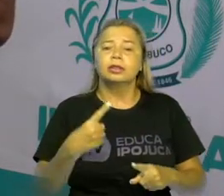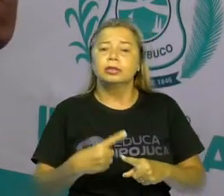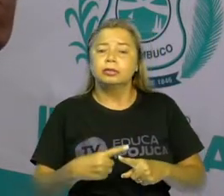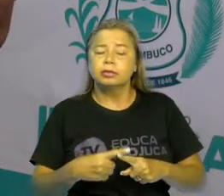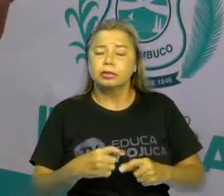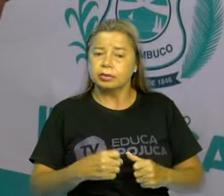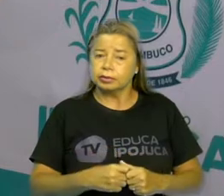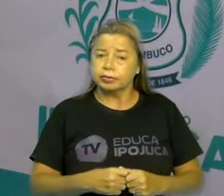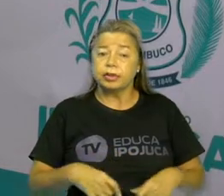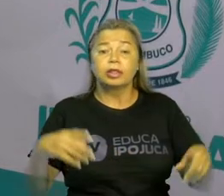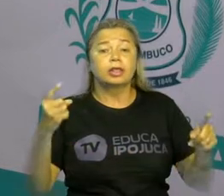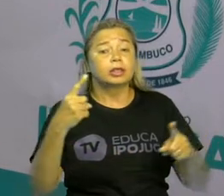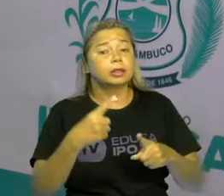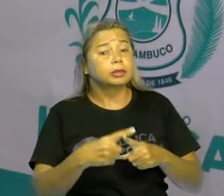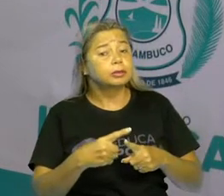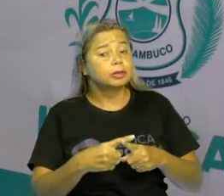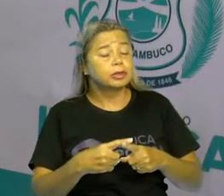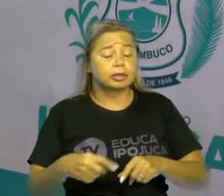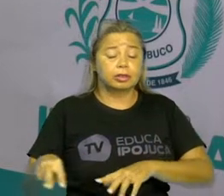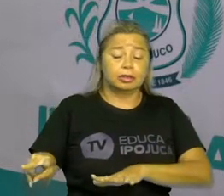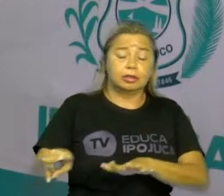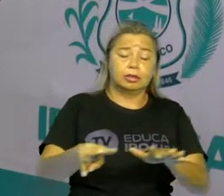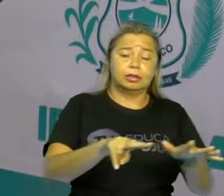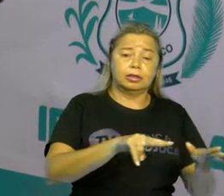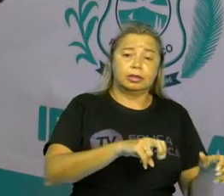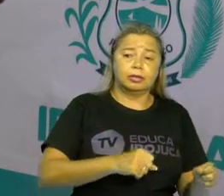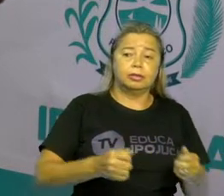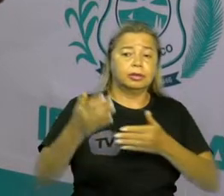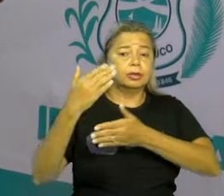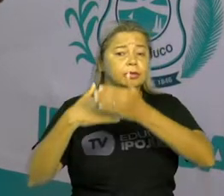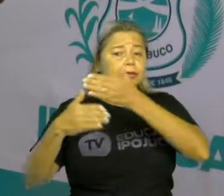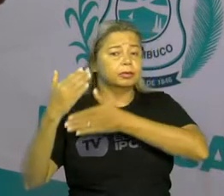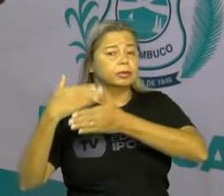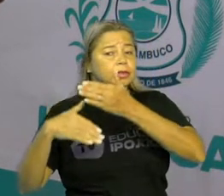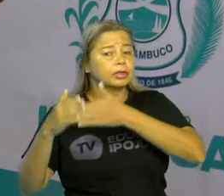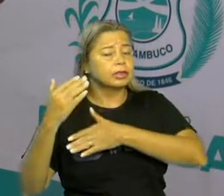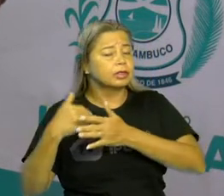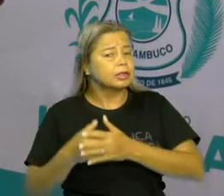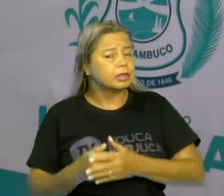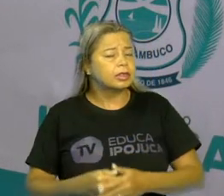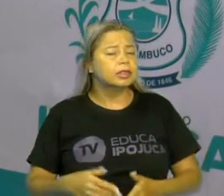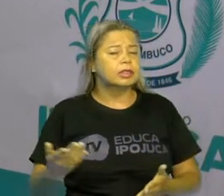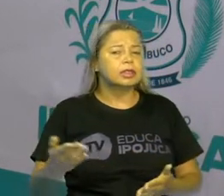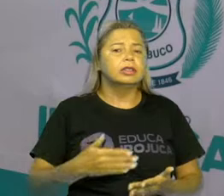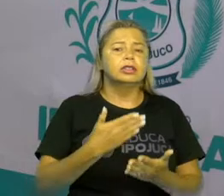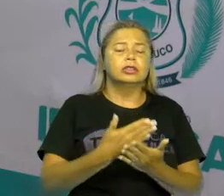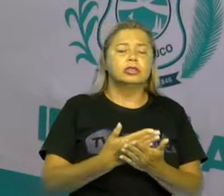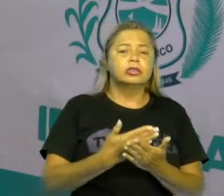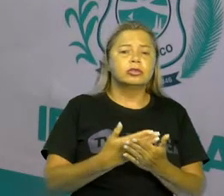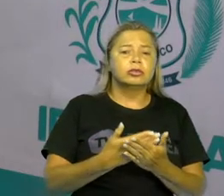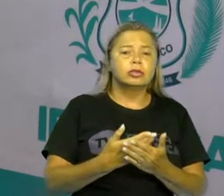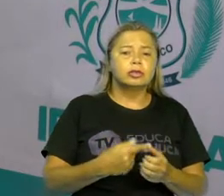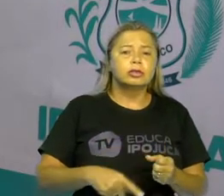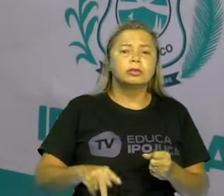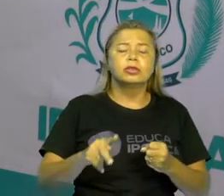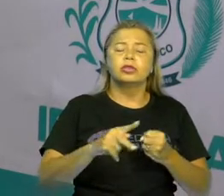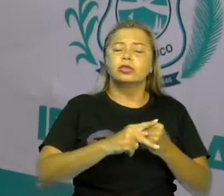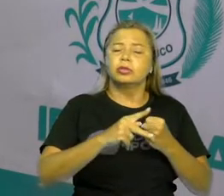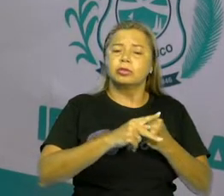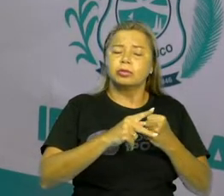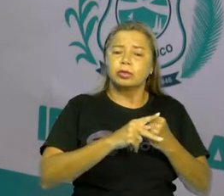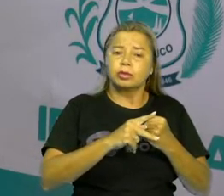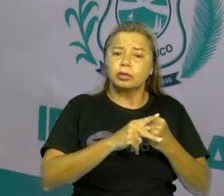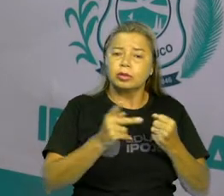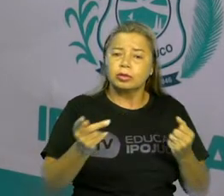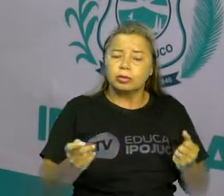nós estudamos os subject pronouns. Vocês lembram disso? Que são aqueles pronomes que são equivalentes